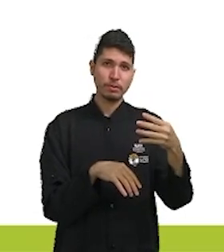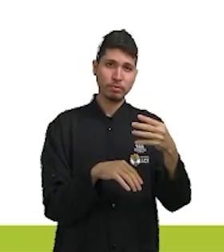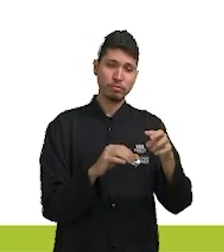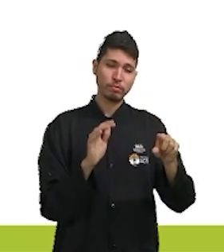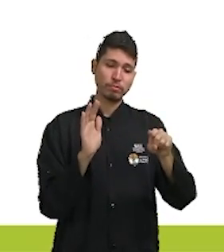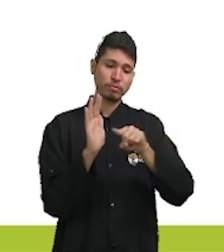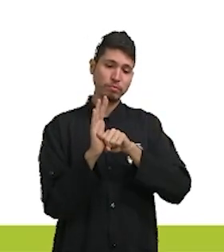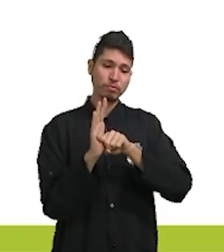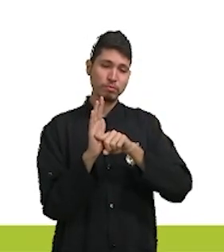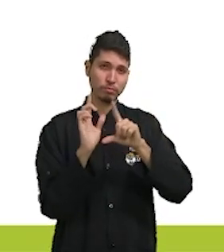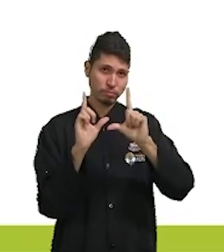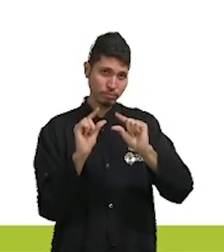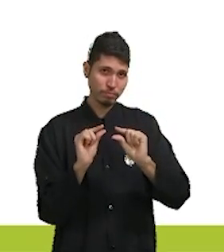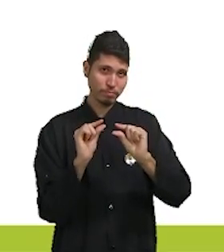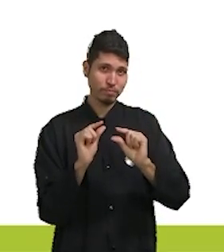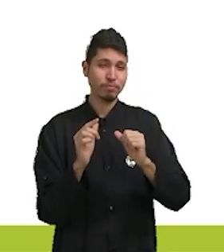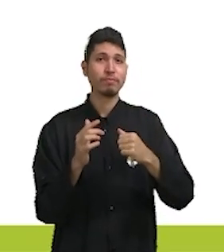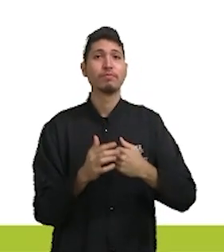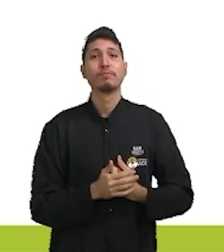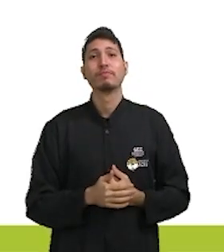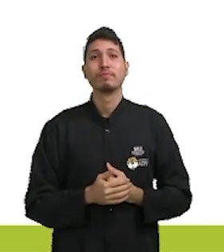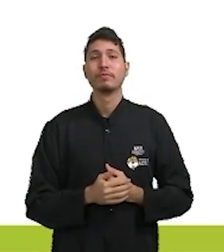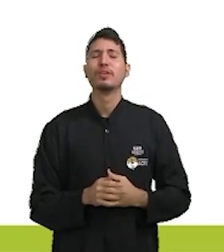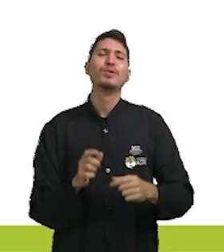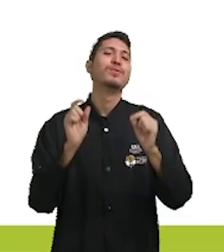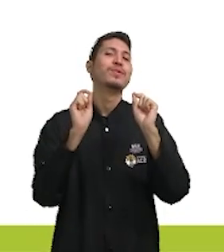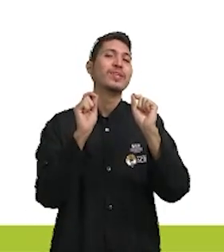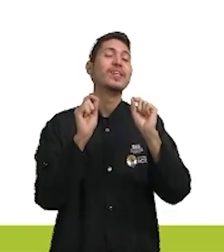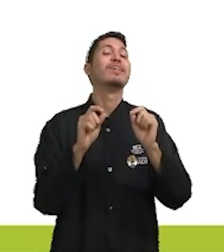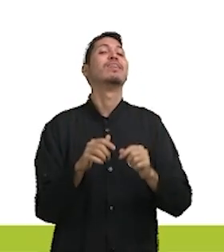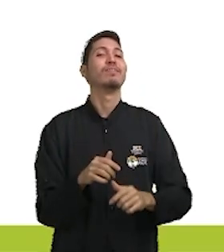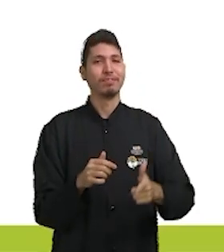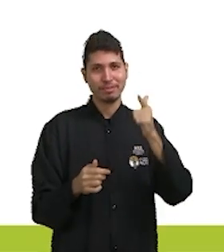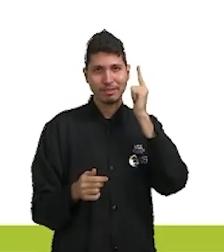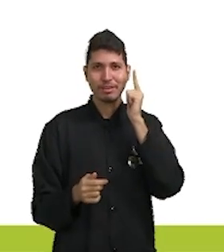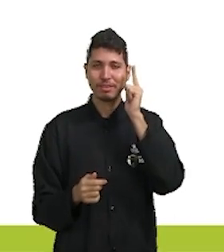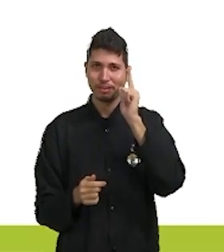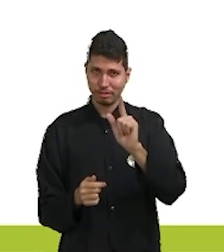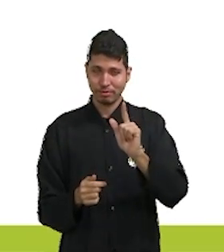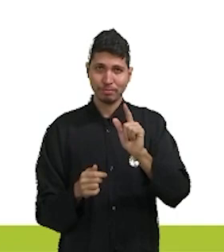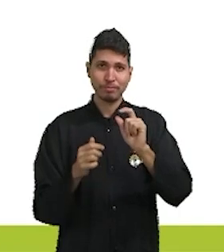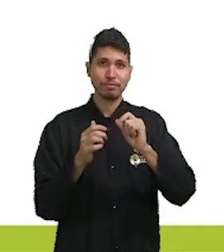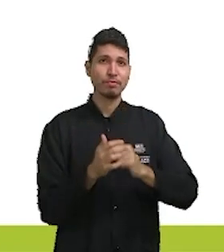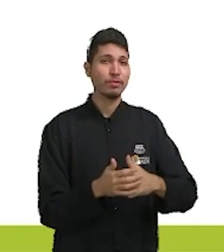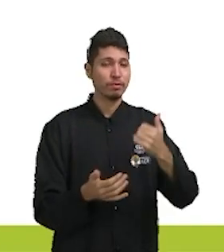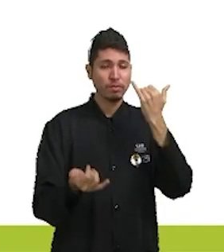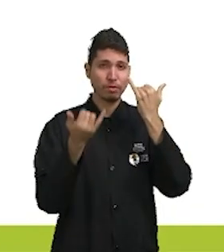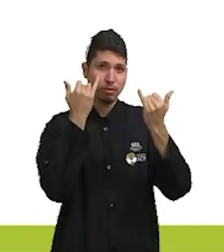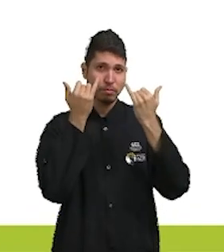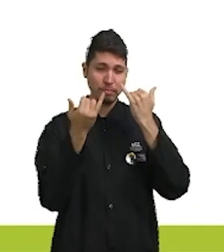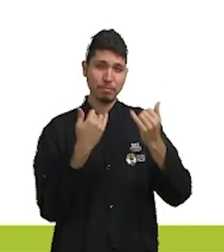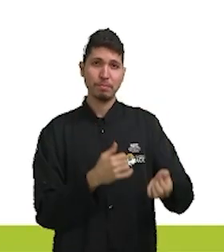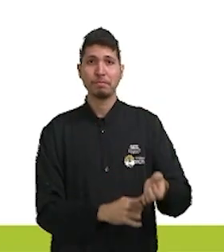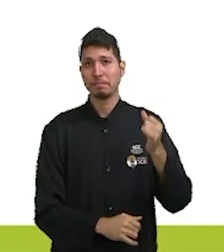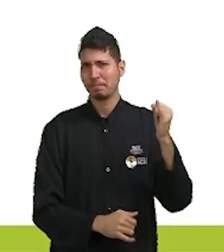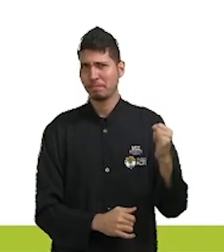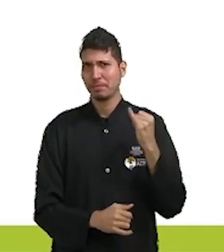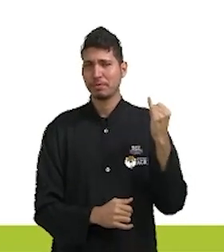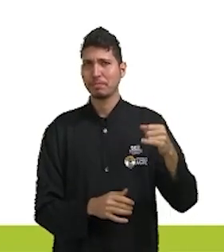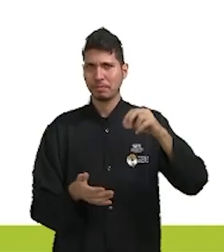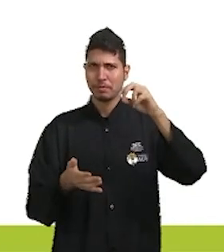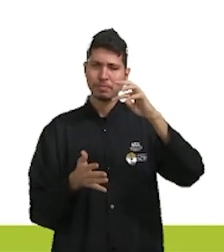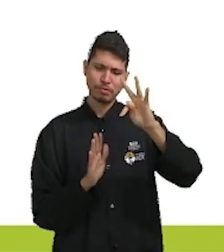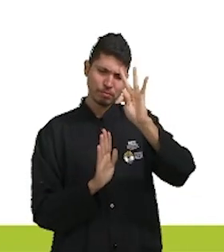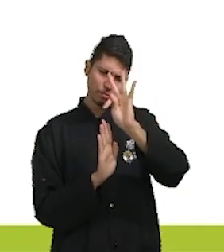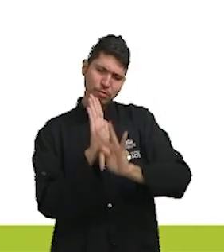redução, tá? Redução é aquele que vai ganhar. Uma informação bem importante que aqui o texto ele